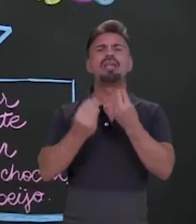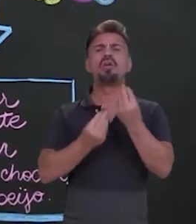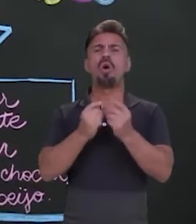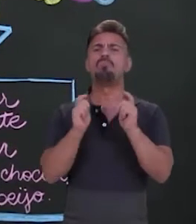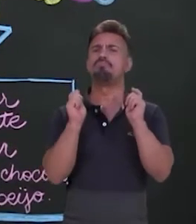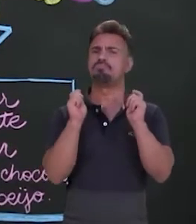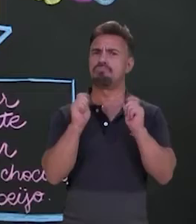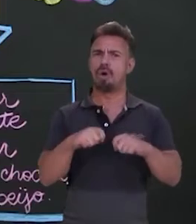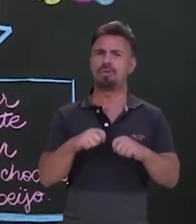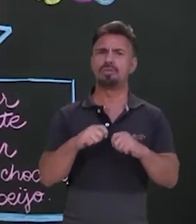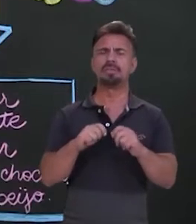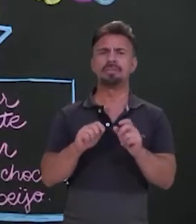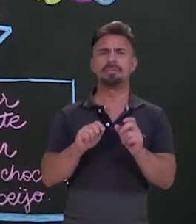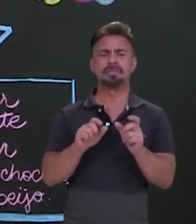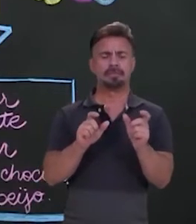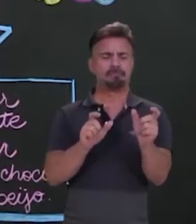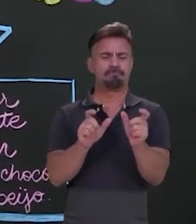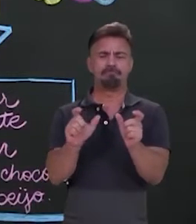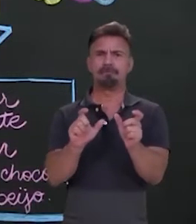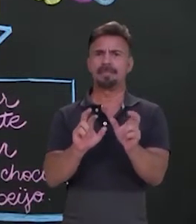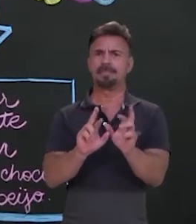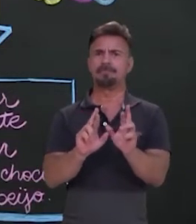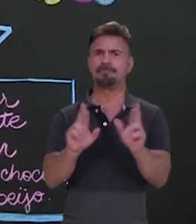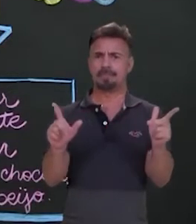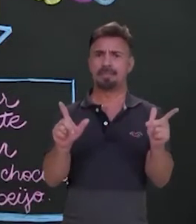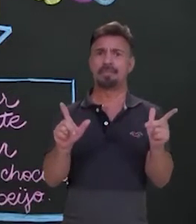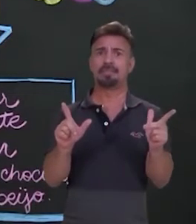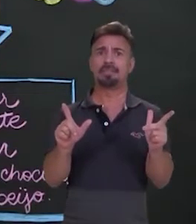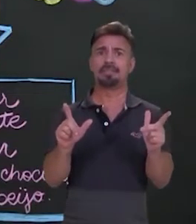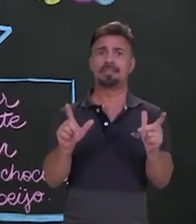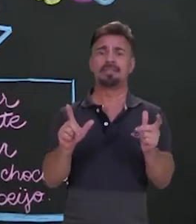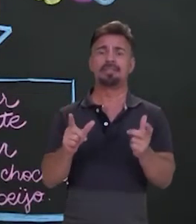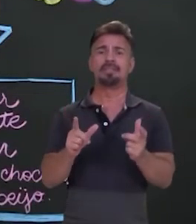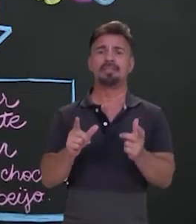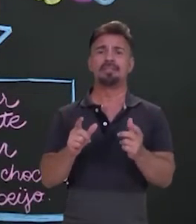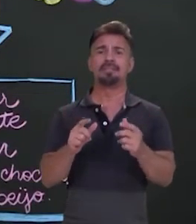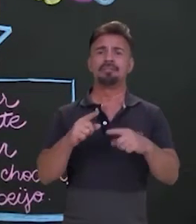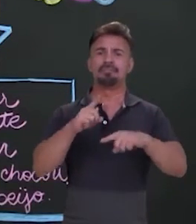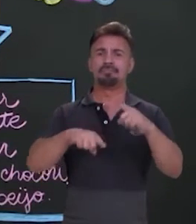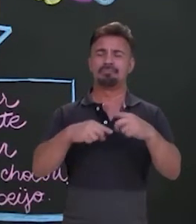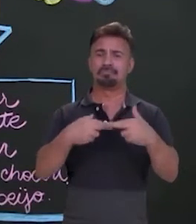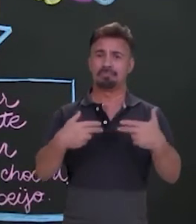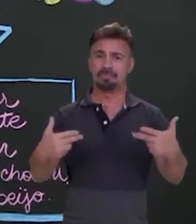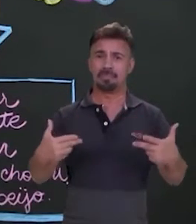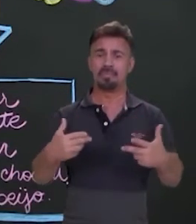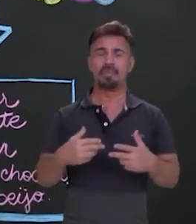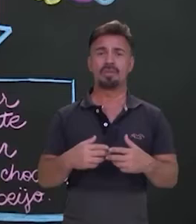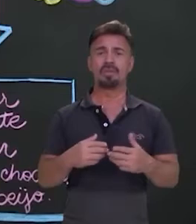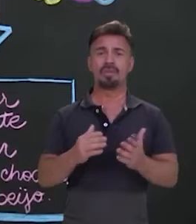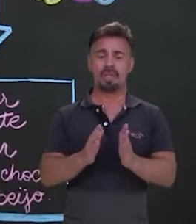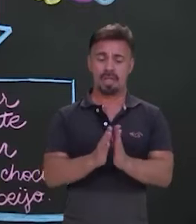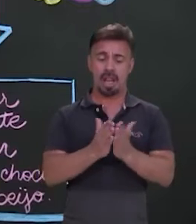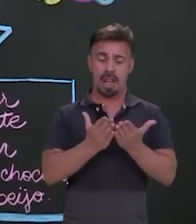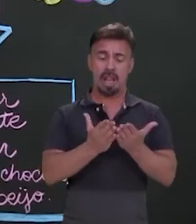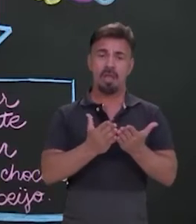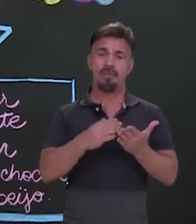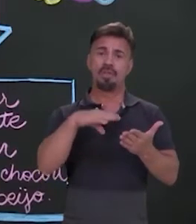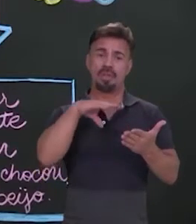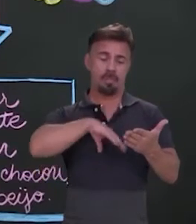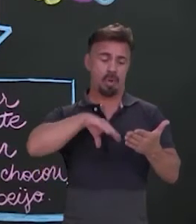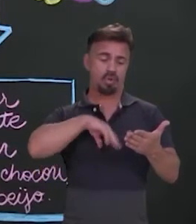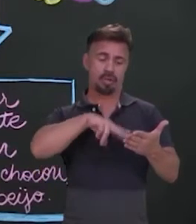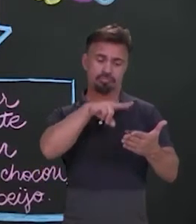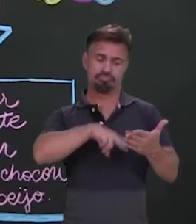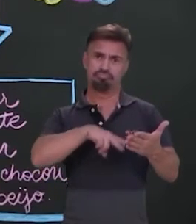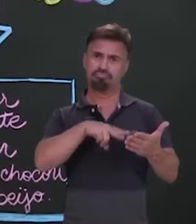é possível a gente construir diferentes palavras por meio de diferentes recursos. Quando você olhar no seu livro de português, você vai perceber que